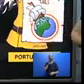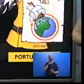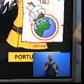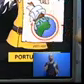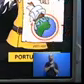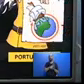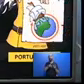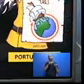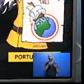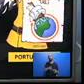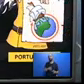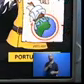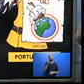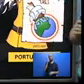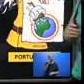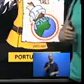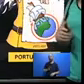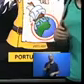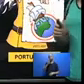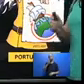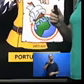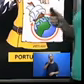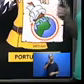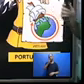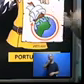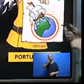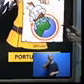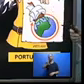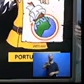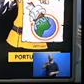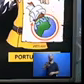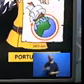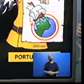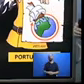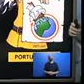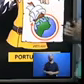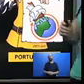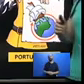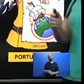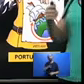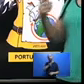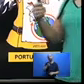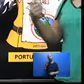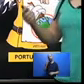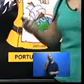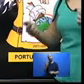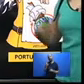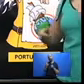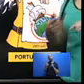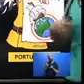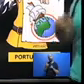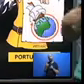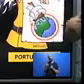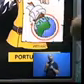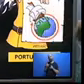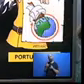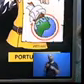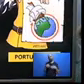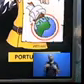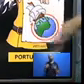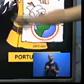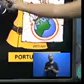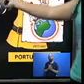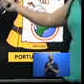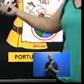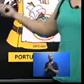terra, dando o nome de Brasil. Pessoal, o nome Brasil, existem várias teorias de onde vem esse